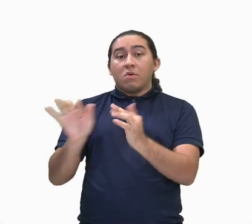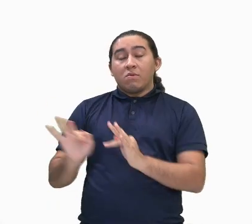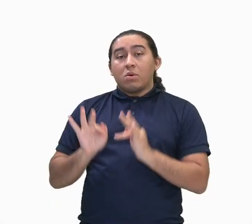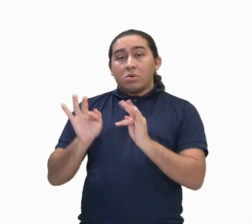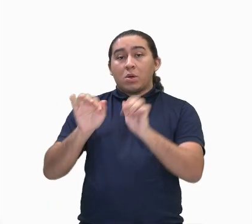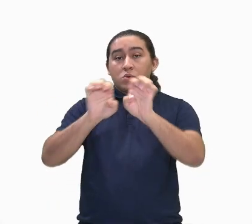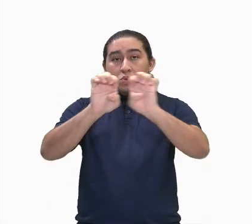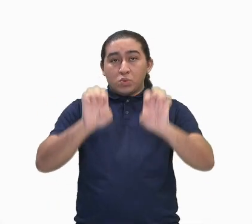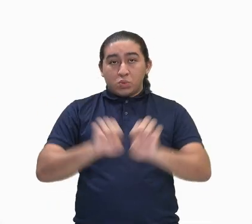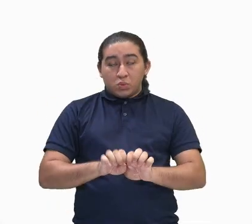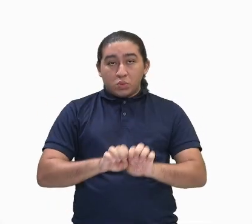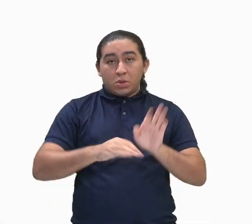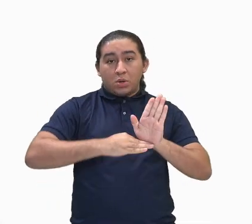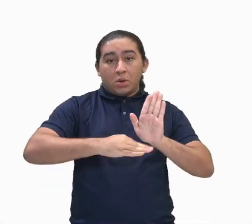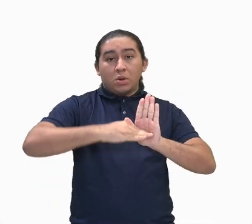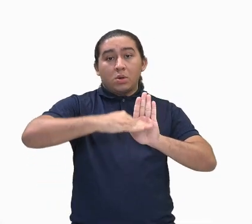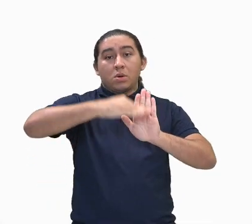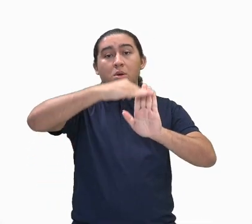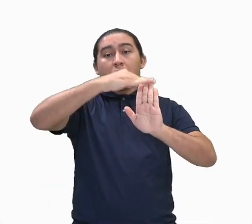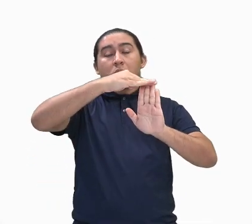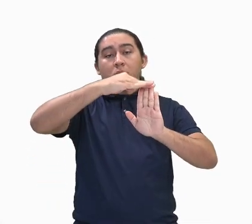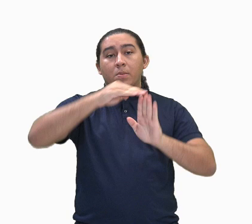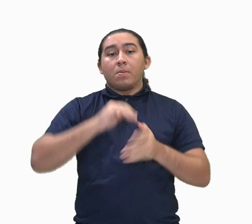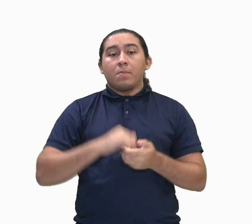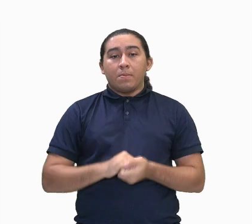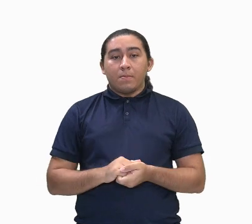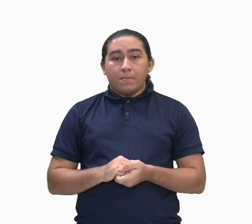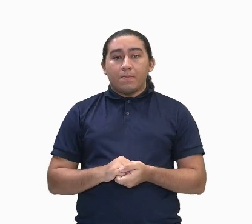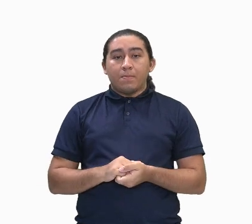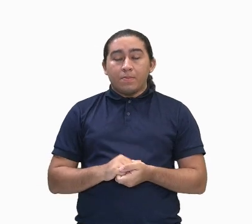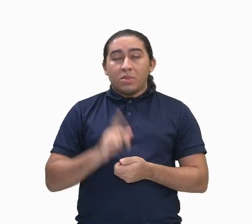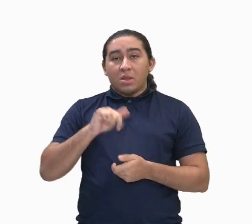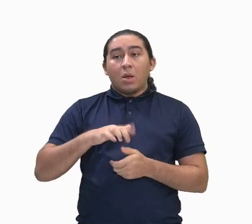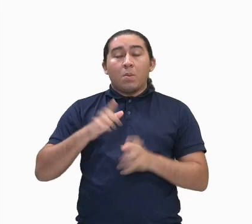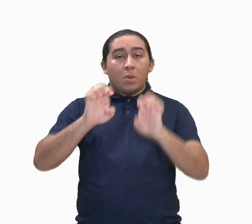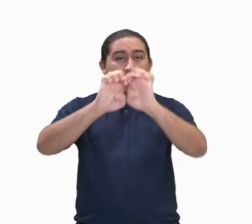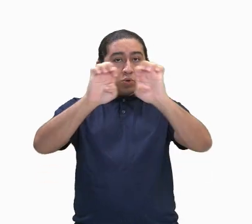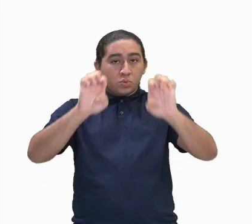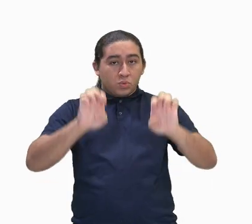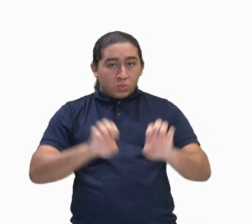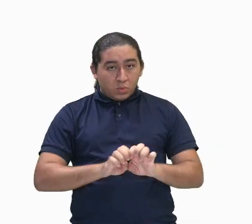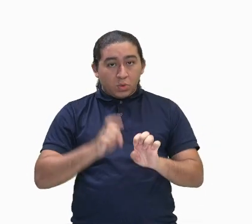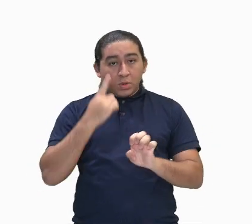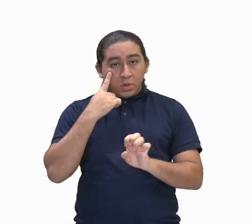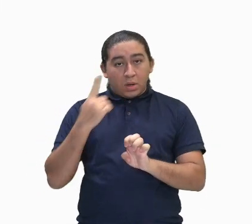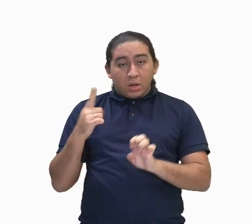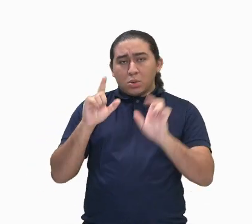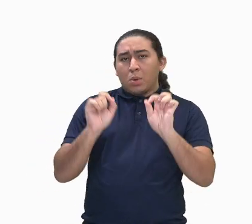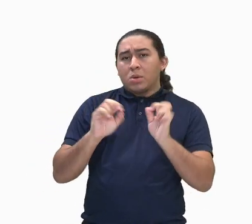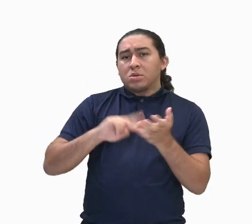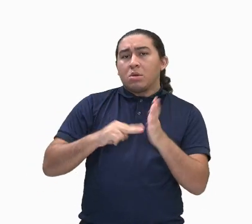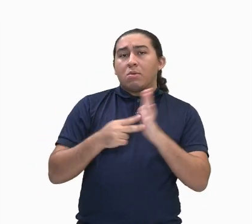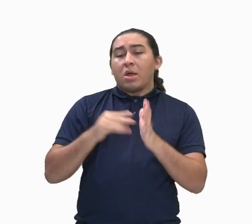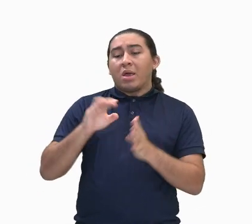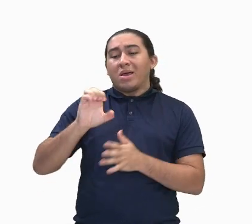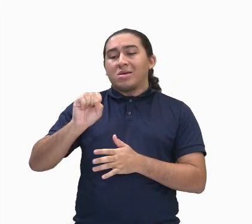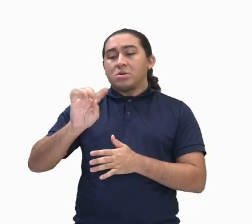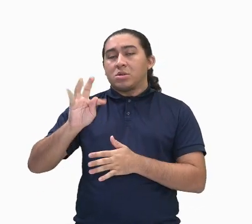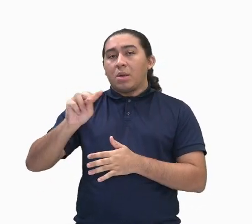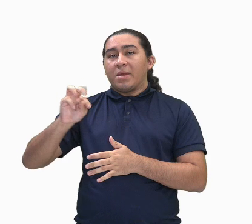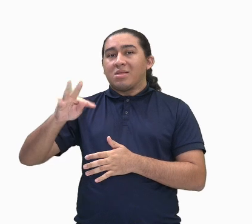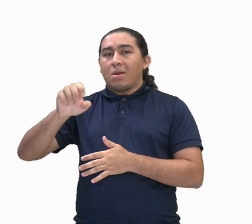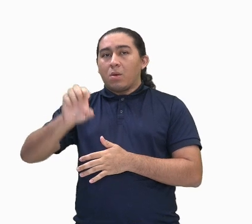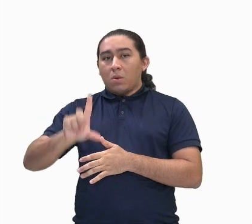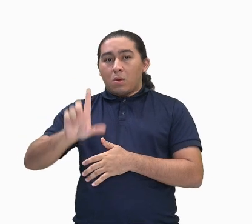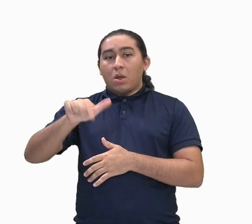hierarquia e estamental, né? E uma estrutura hierárquica estamental. E o que isso quer dizer? Quer dizer que é uma estrutura